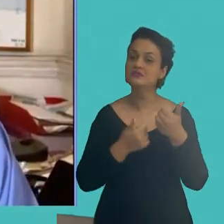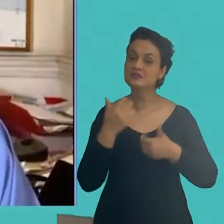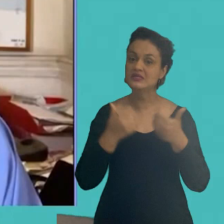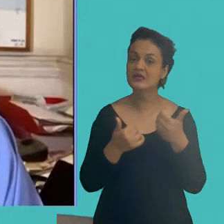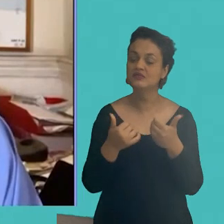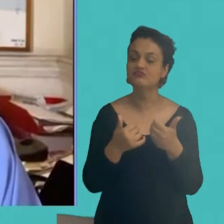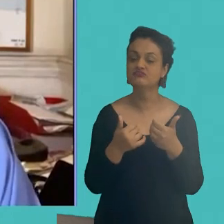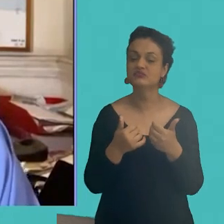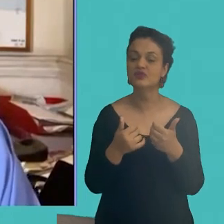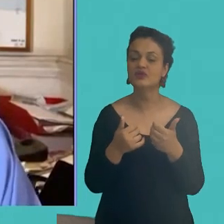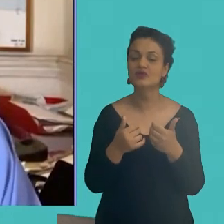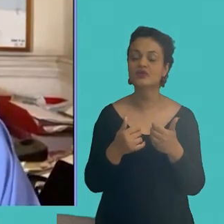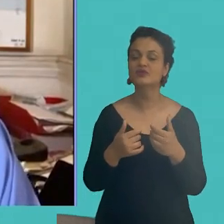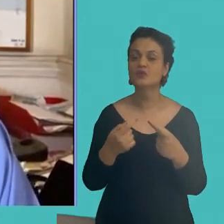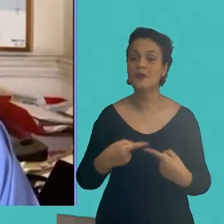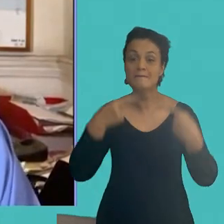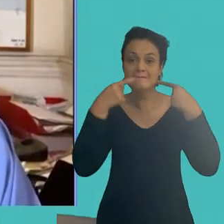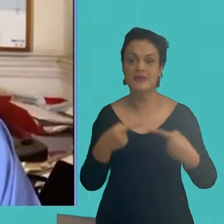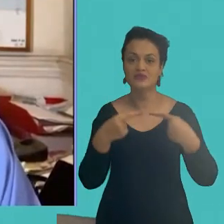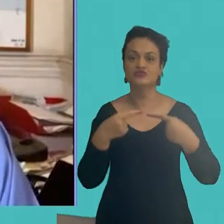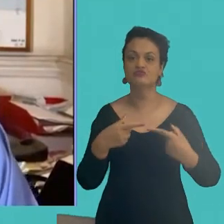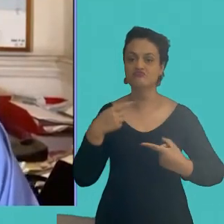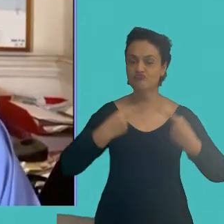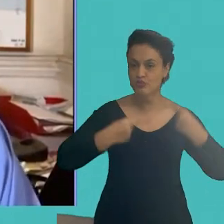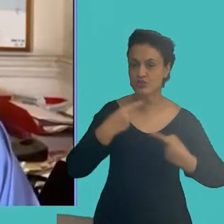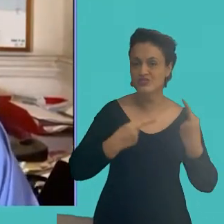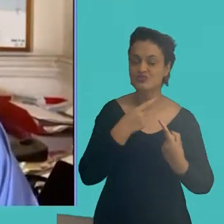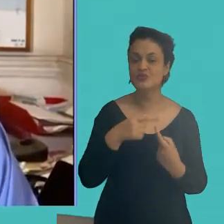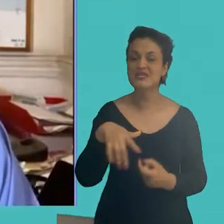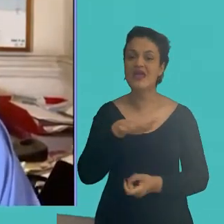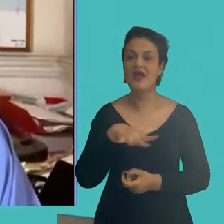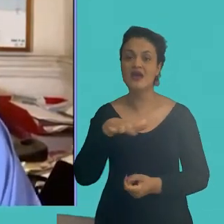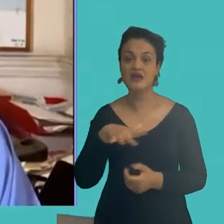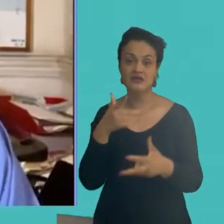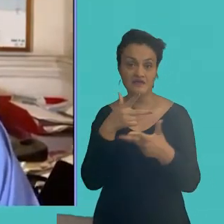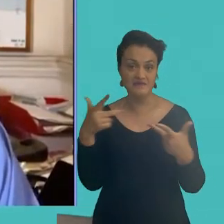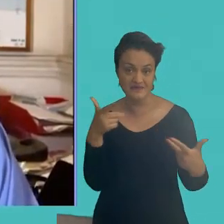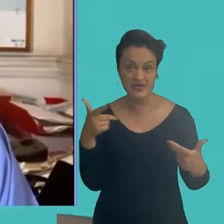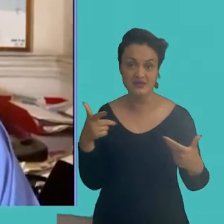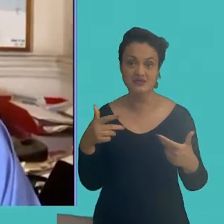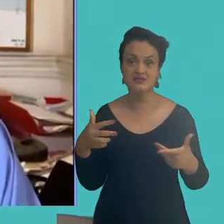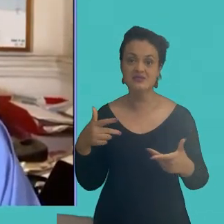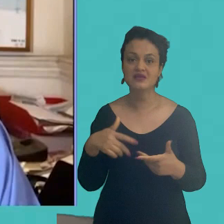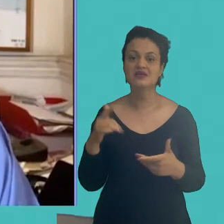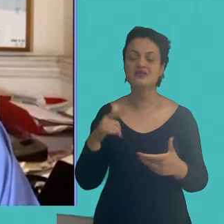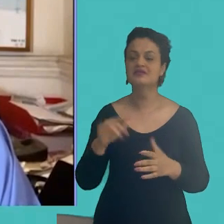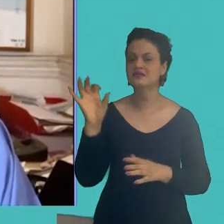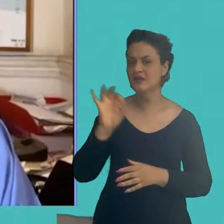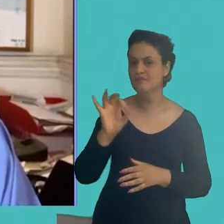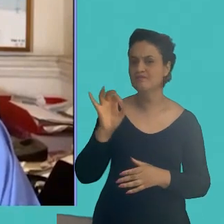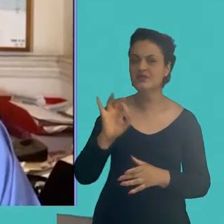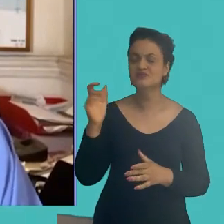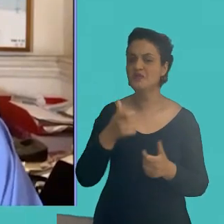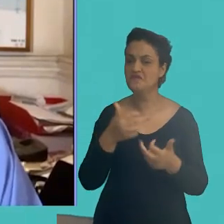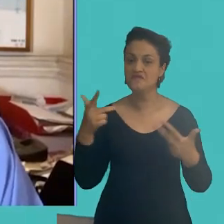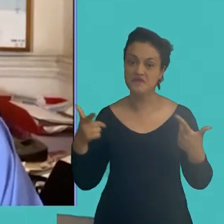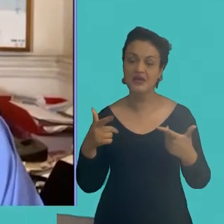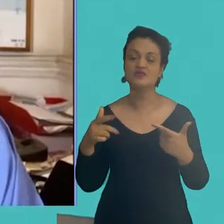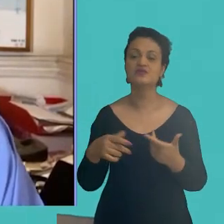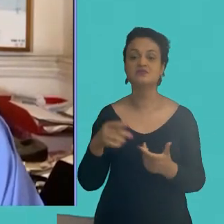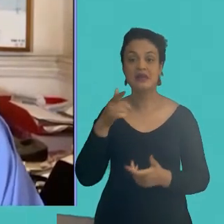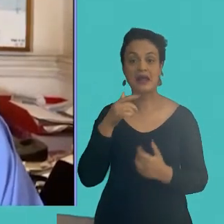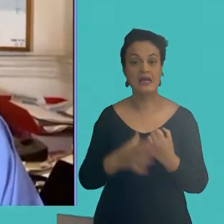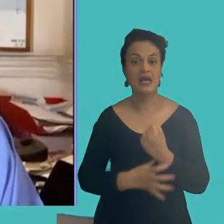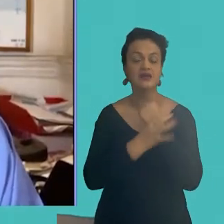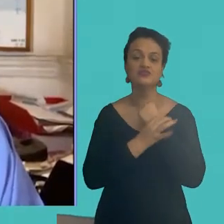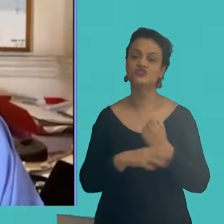embate político entre diversas correntes que usam todas as ferramentas e todos os instrumentos para fazer valer a sua narrativa. A